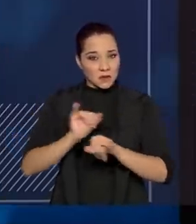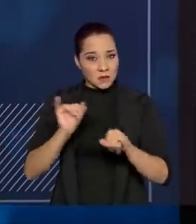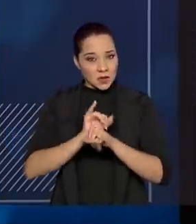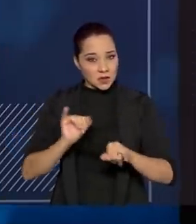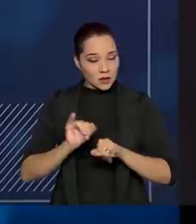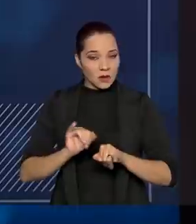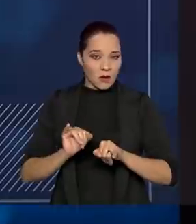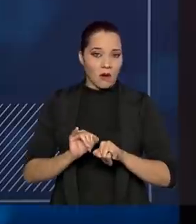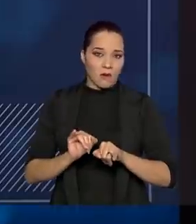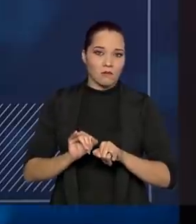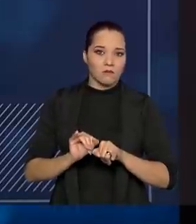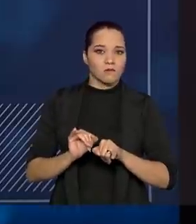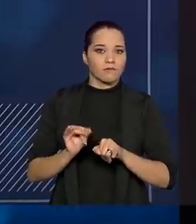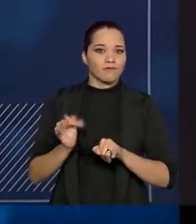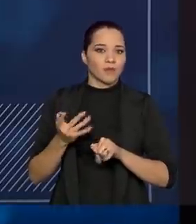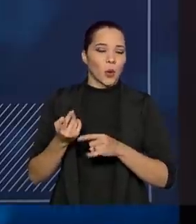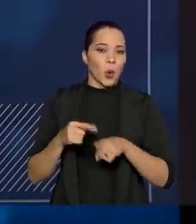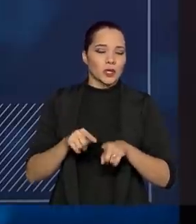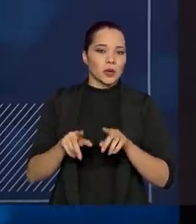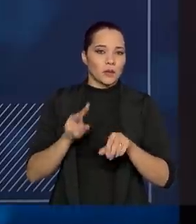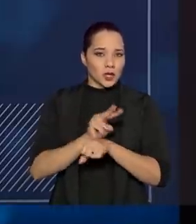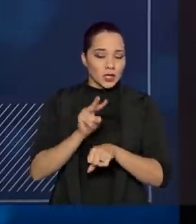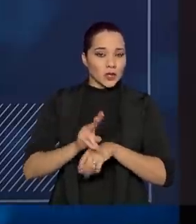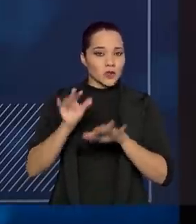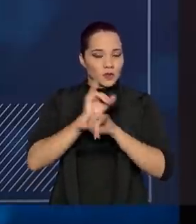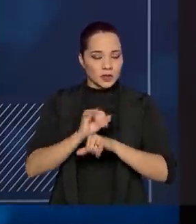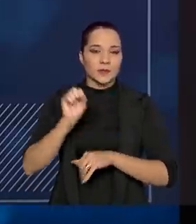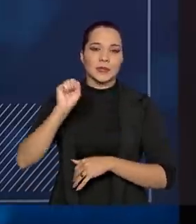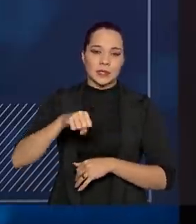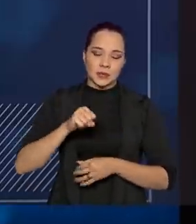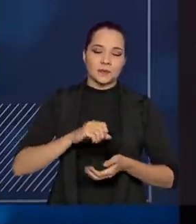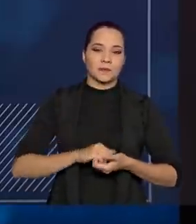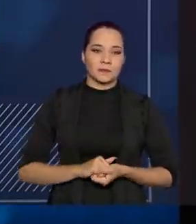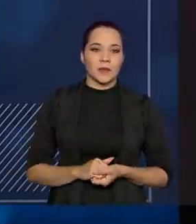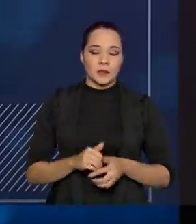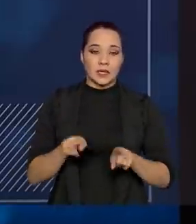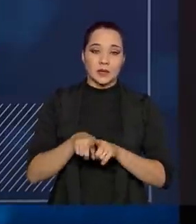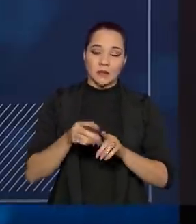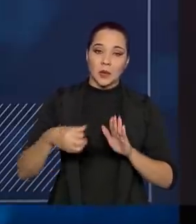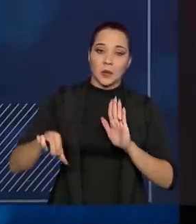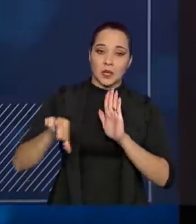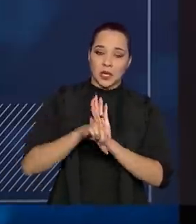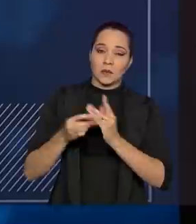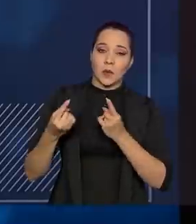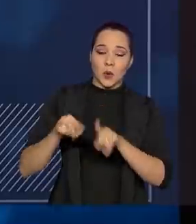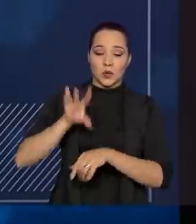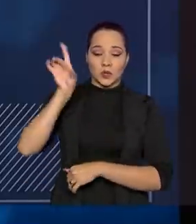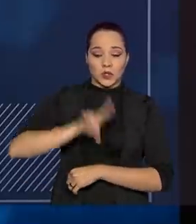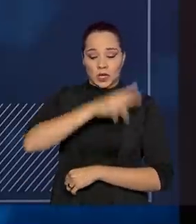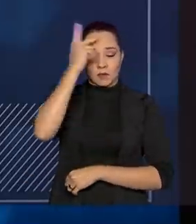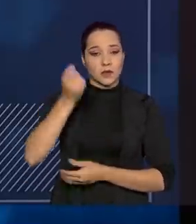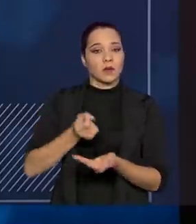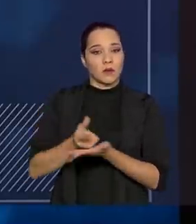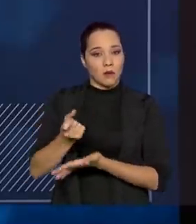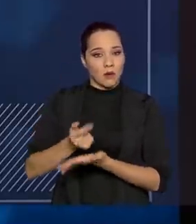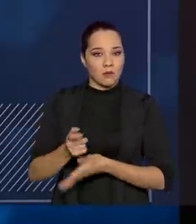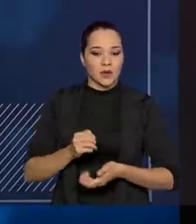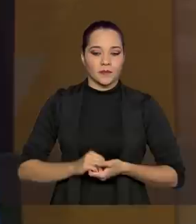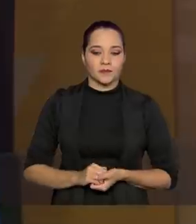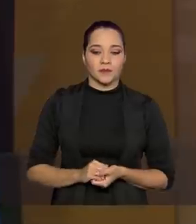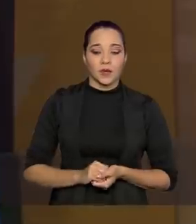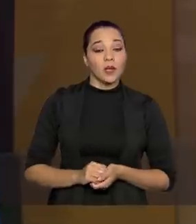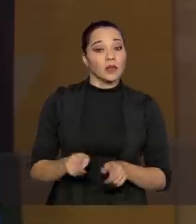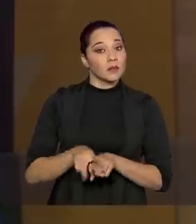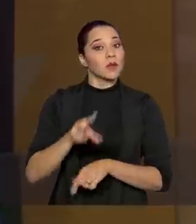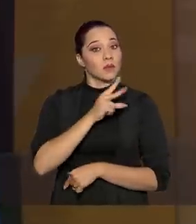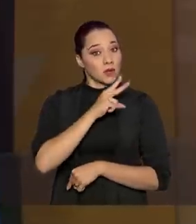né, violaria a proteção de dados? Sim, mas é uma violação também ao direito do consumidor. Né? E a privacidade